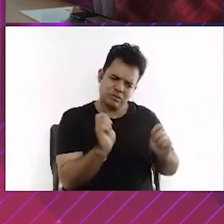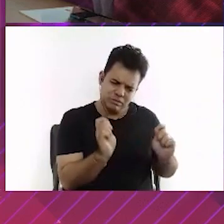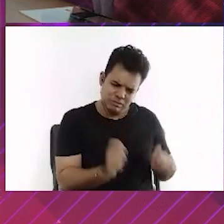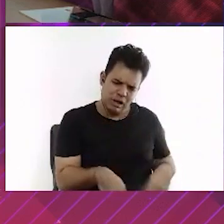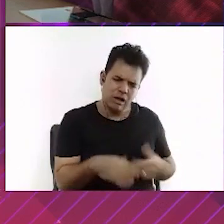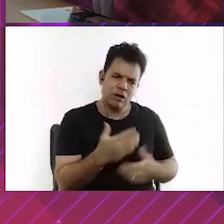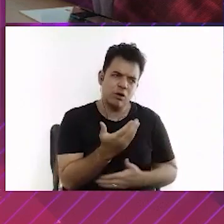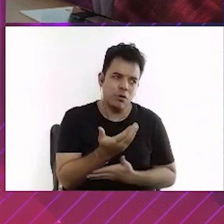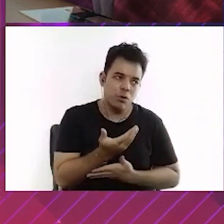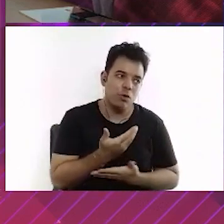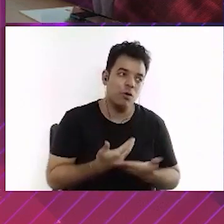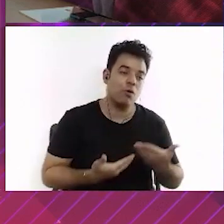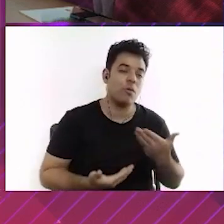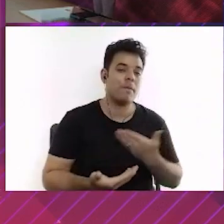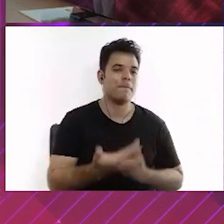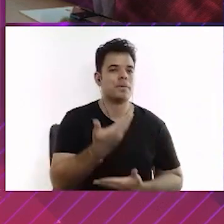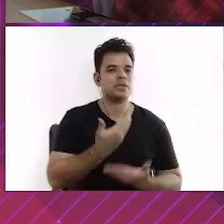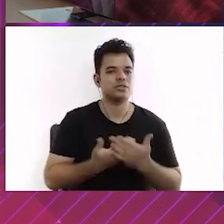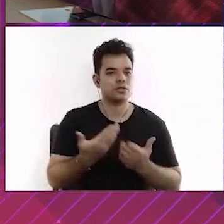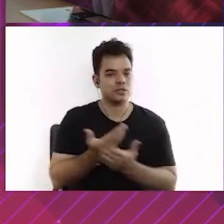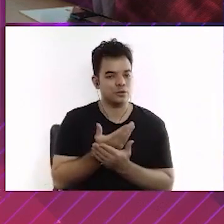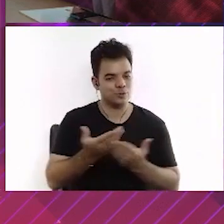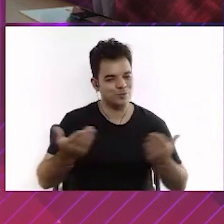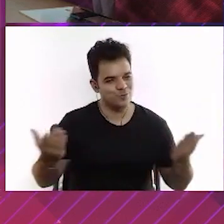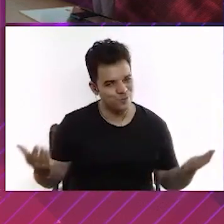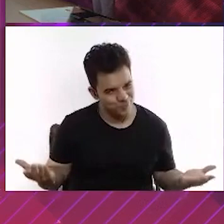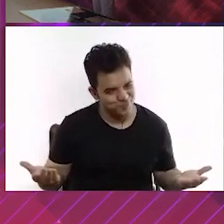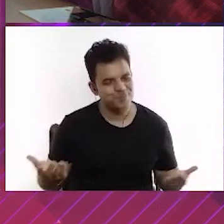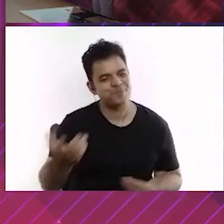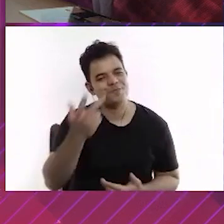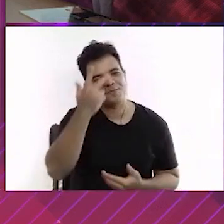compartilhar com vocês, público,